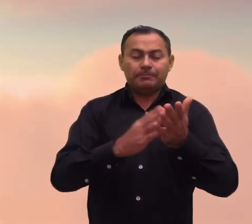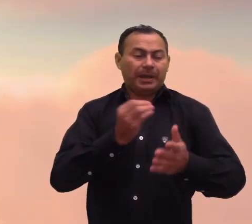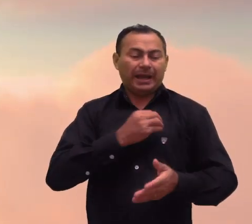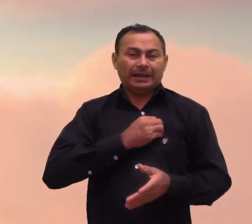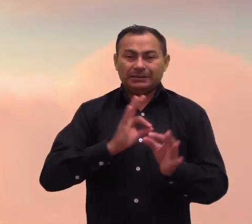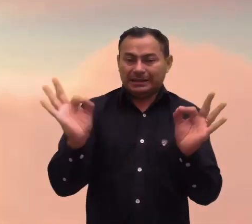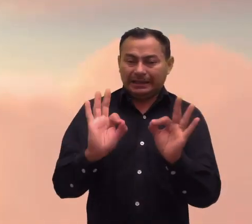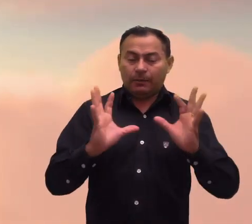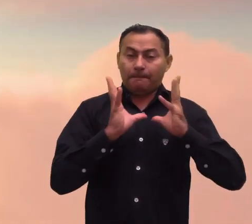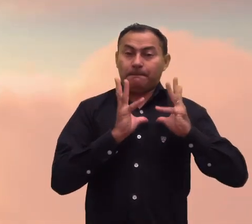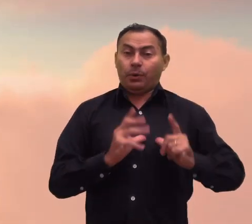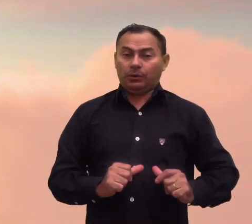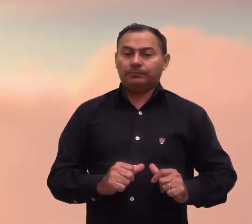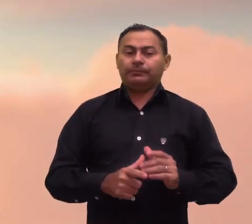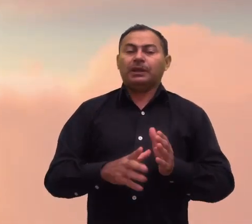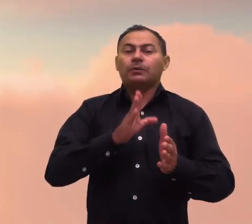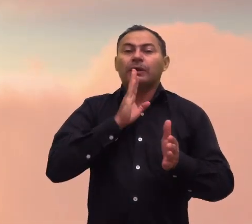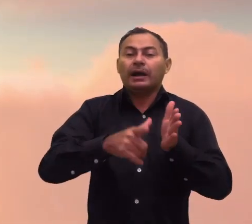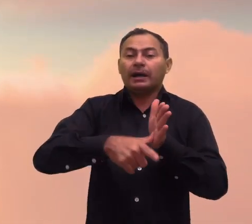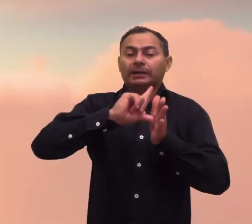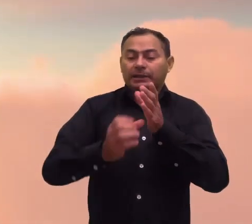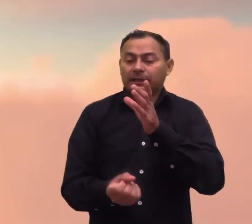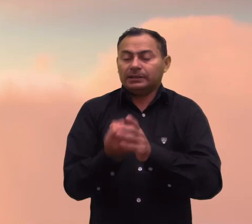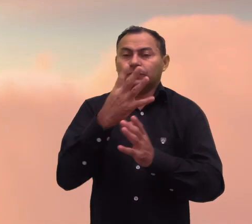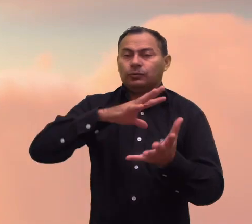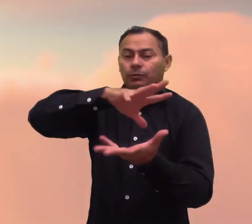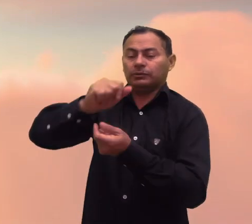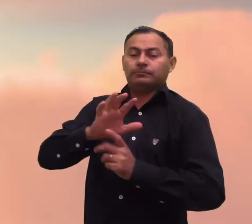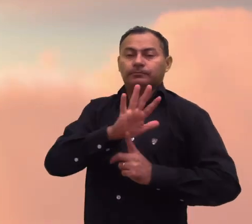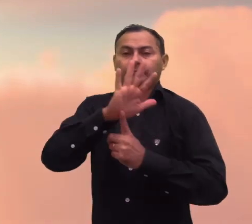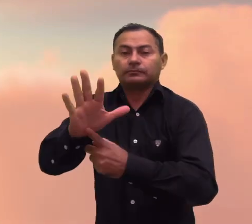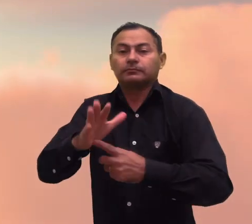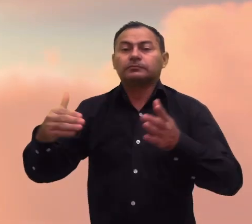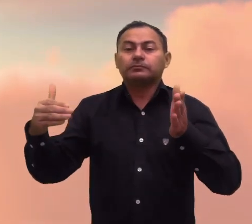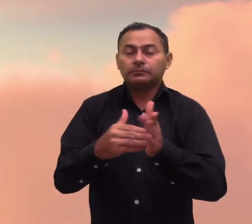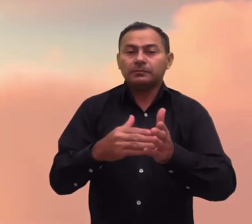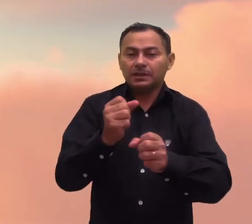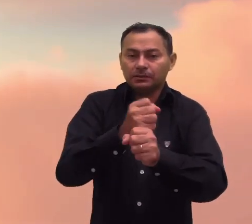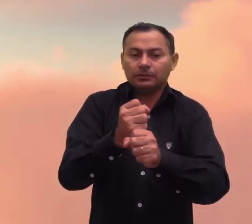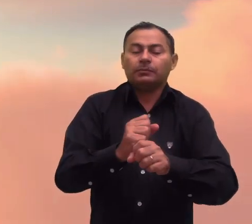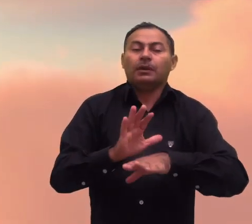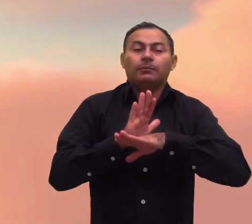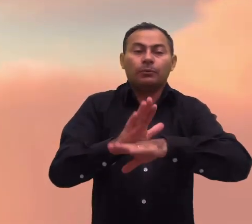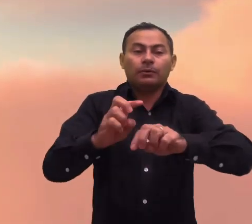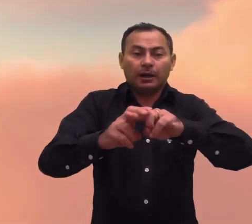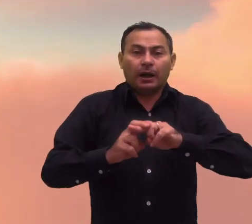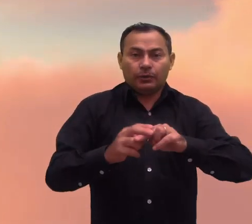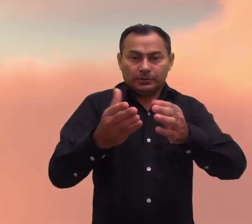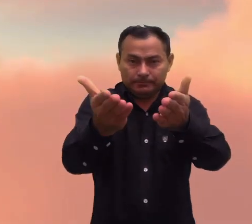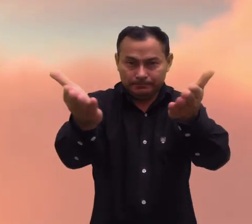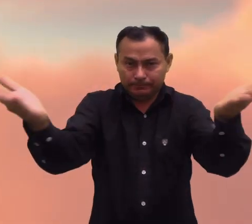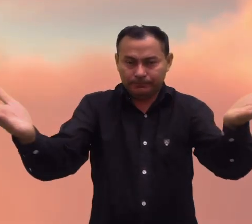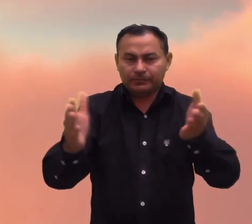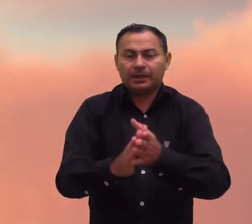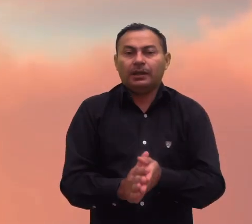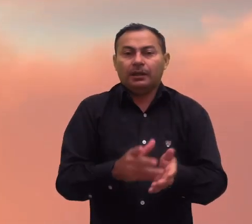cordeiro sem mancha e sem defeito, conhecido antes da criação do mundo, revelado nestes últimos tempos em favor de vocês. Em